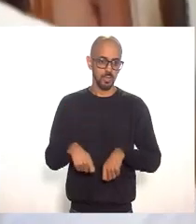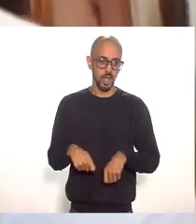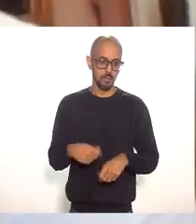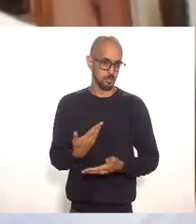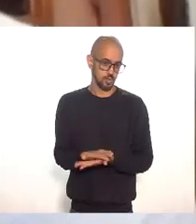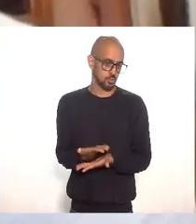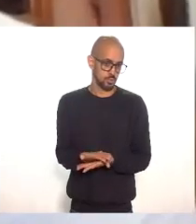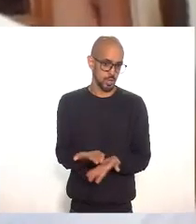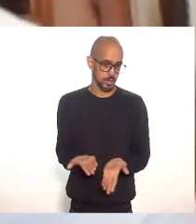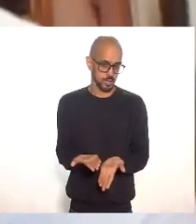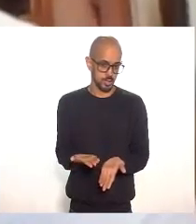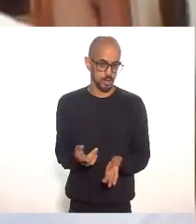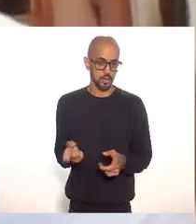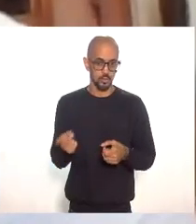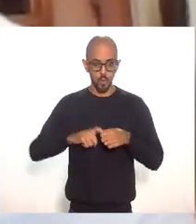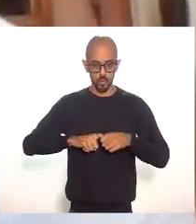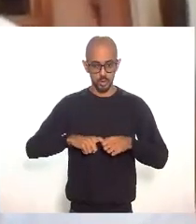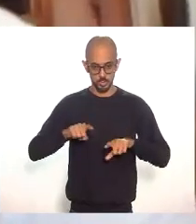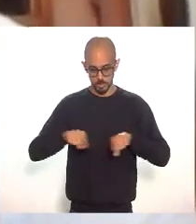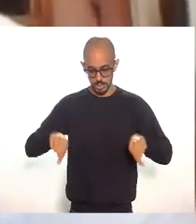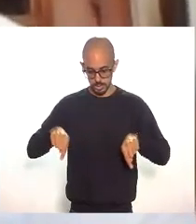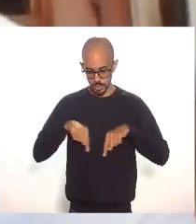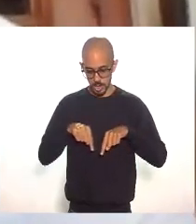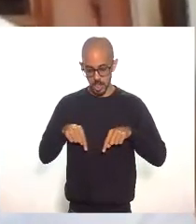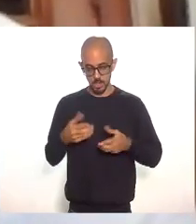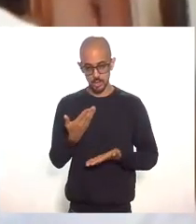Então, tendo esse retorno à sala de aula,